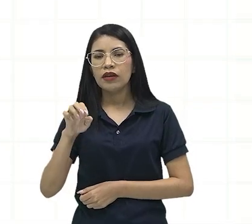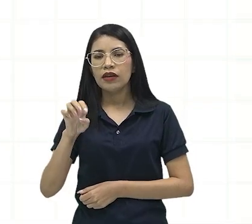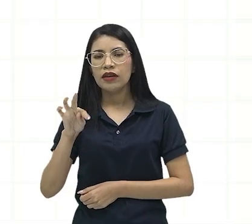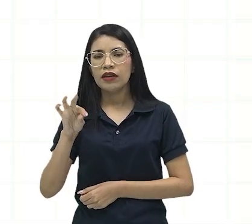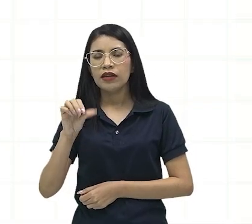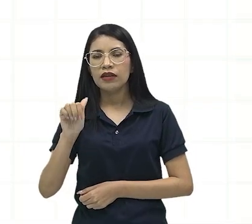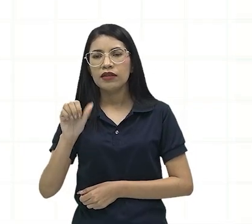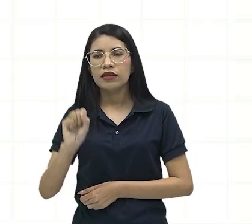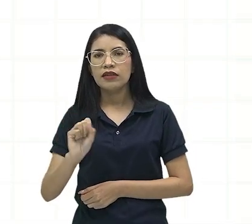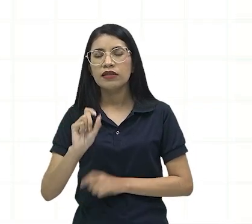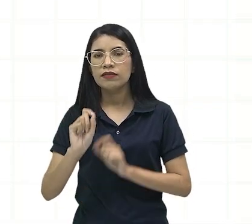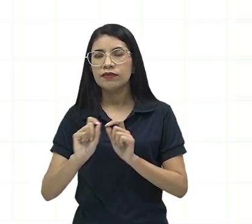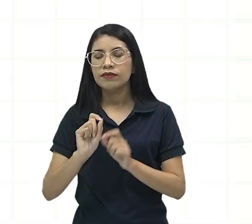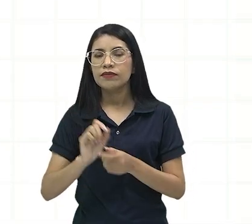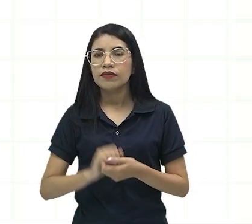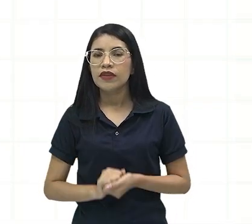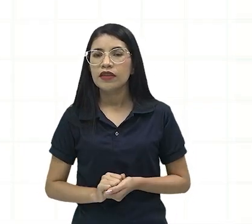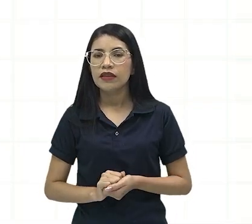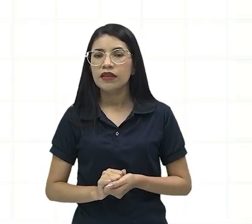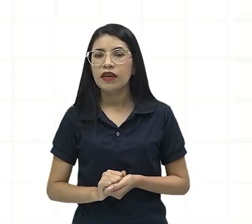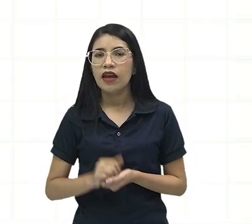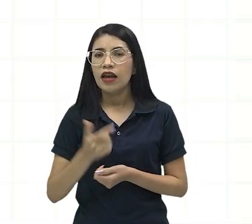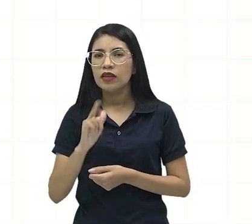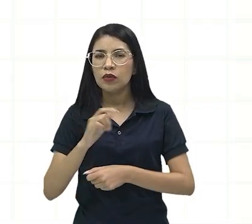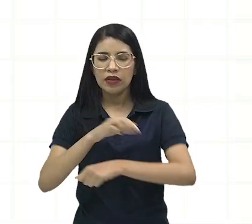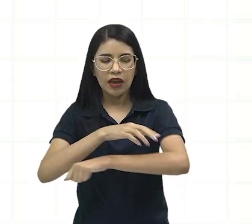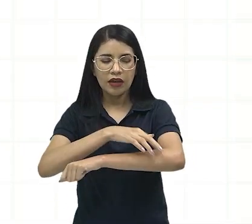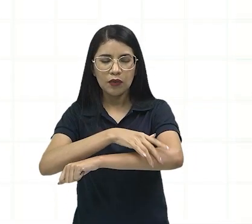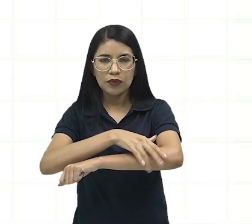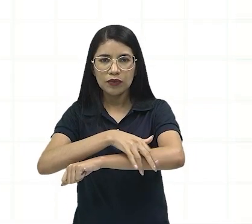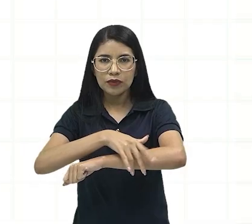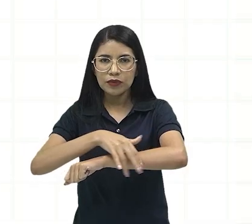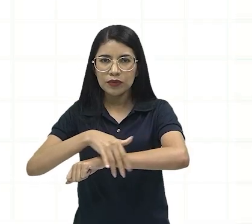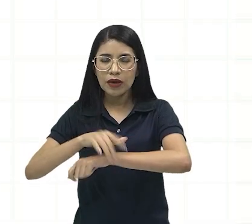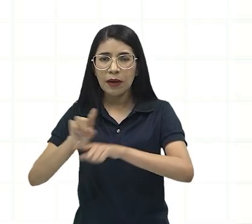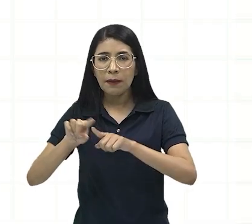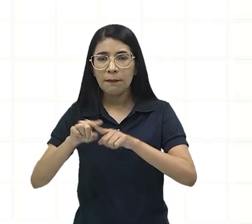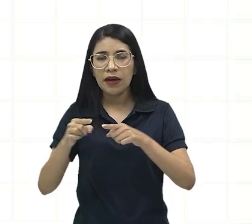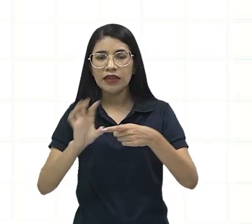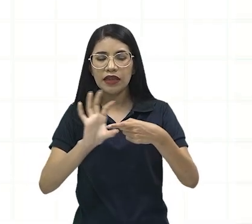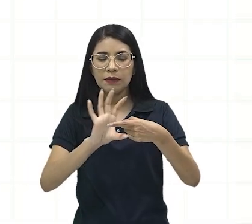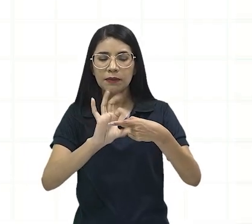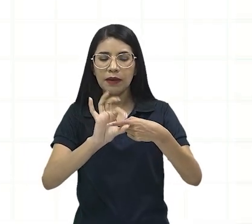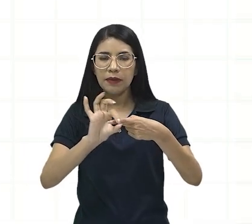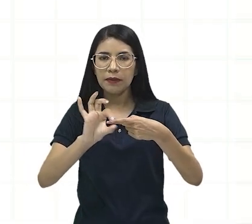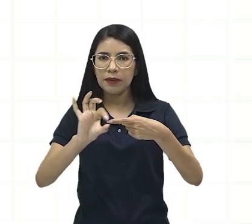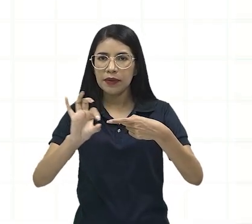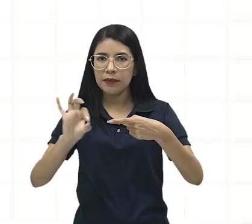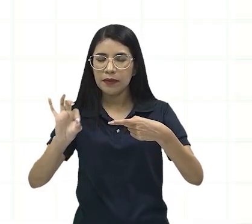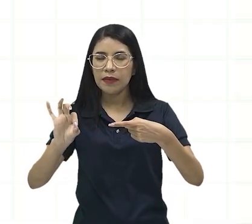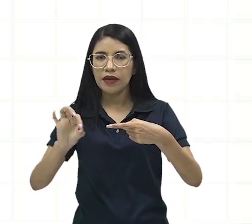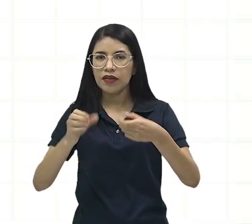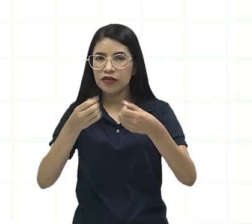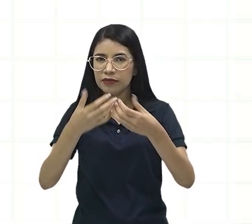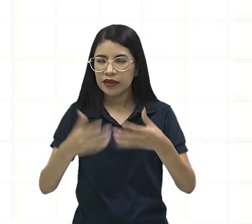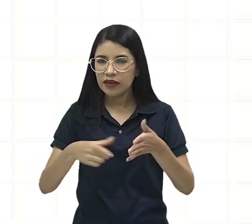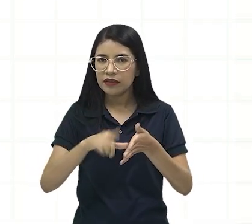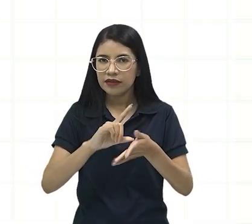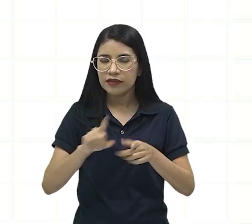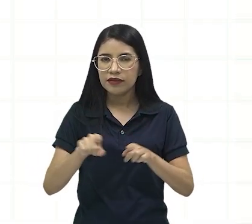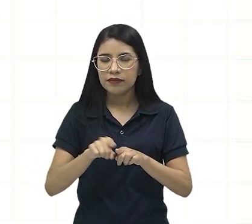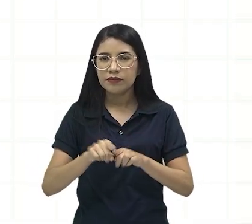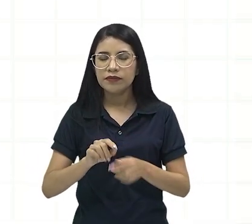esses que não têm essas cerdas, mas eles têm esses anéis segmentados aí, como eu comentei com vocês há